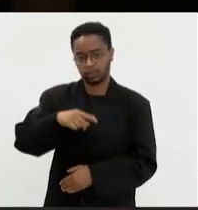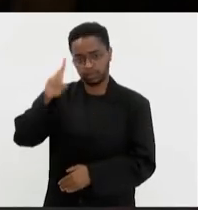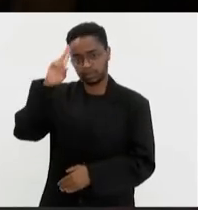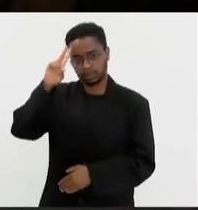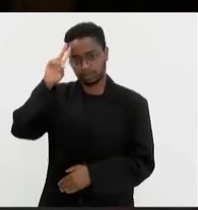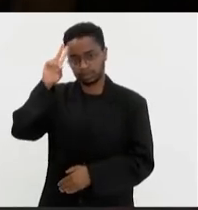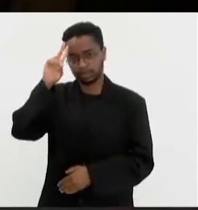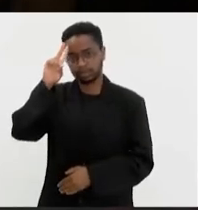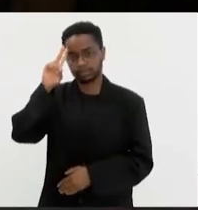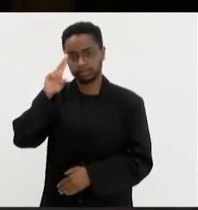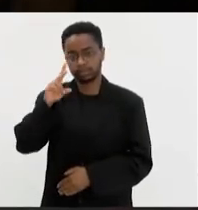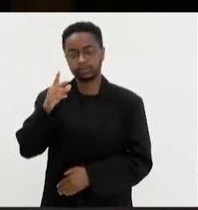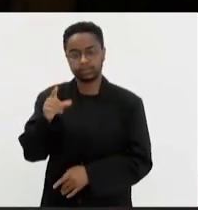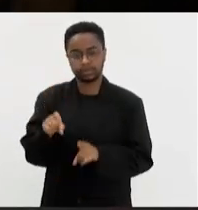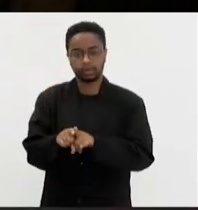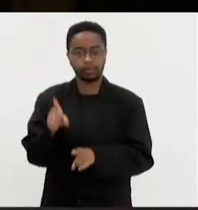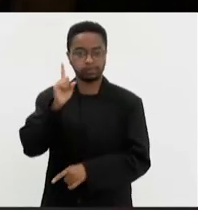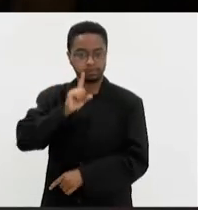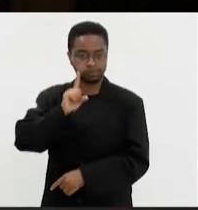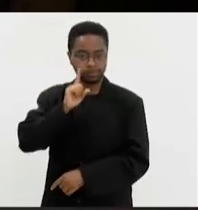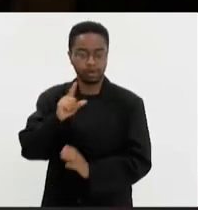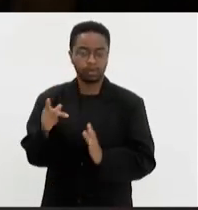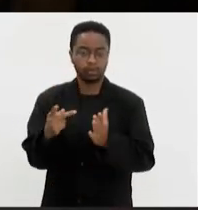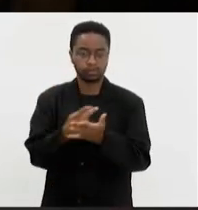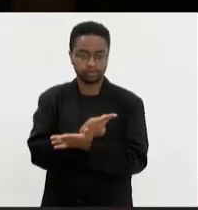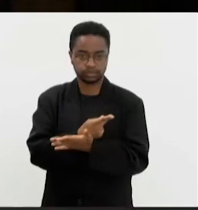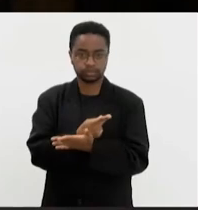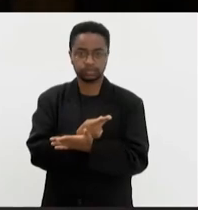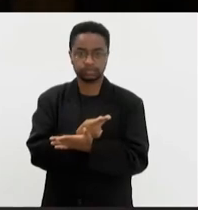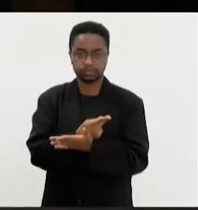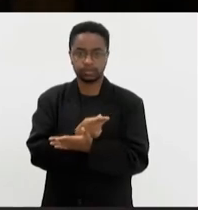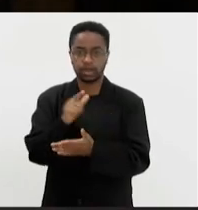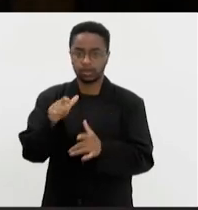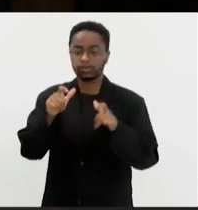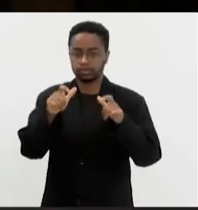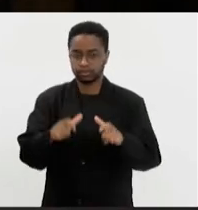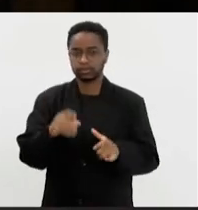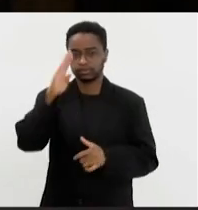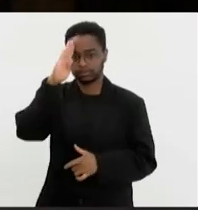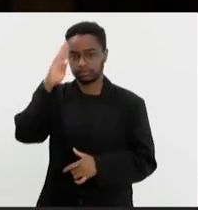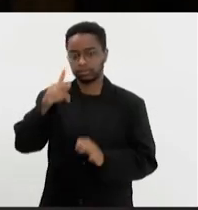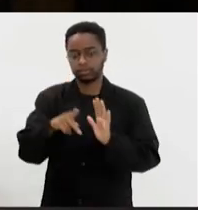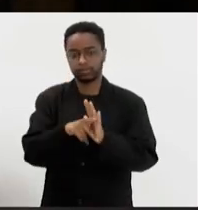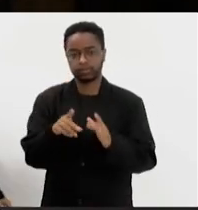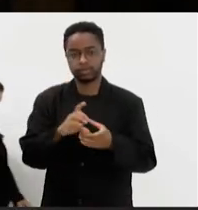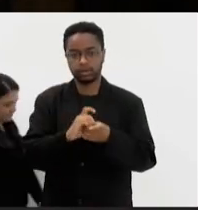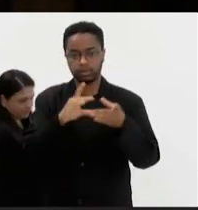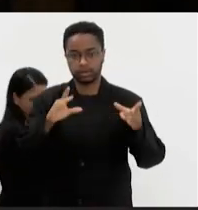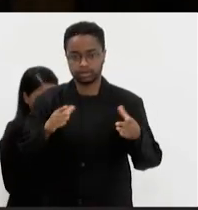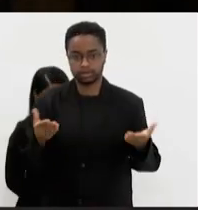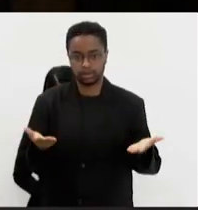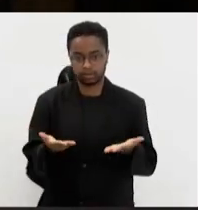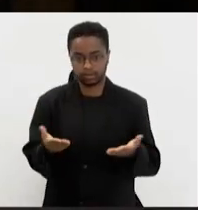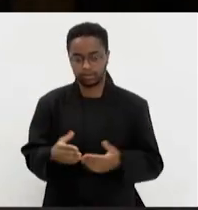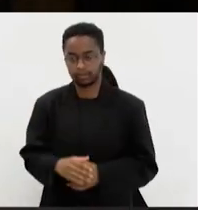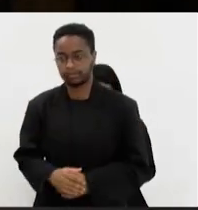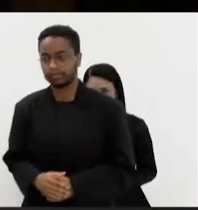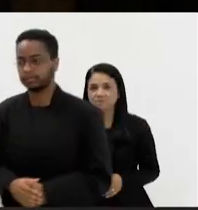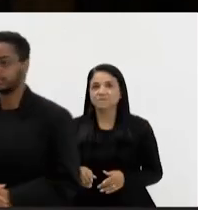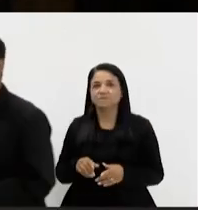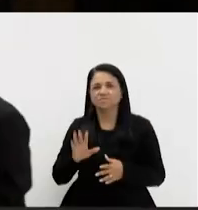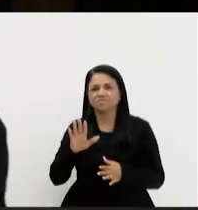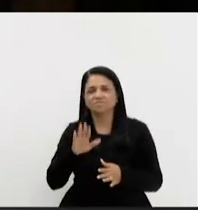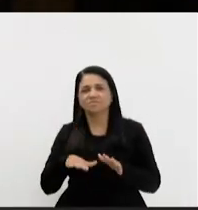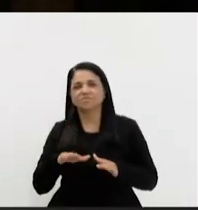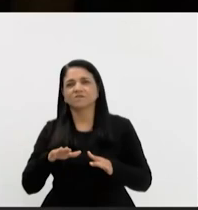ah nos Estados Unidos que é o beço da Democracia moderna né ah pelo menos